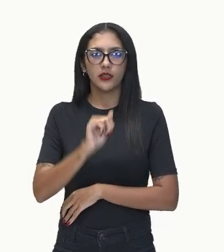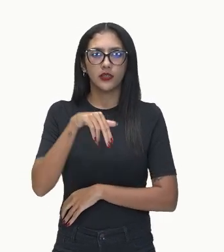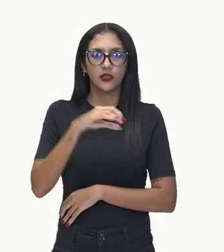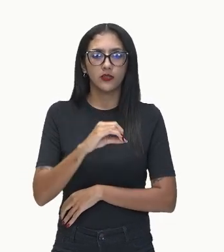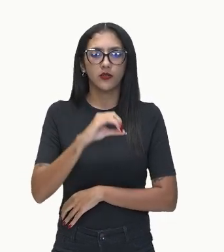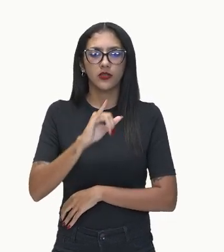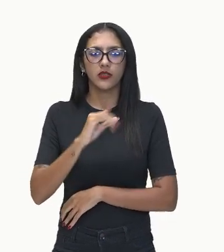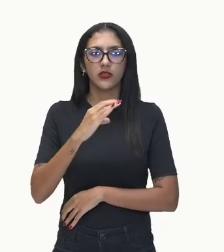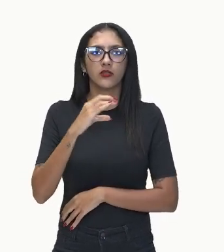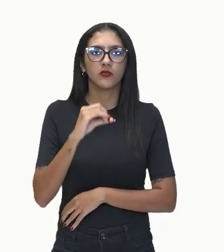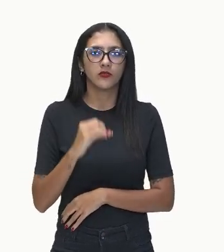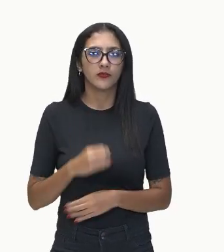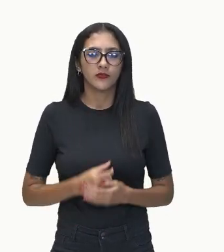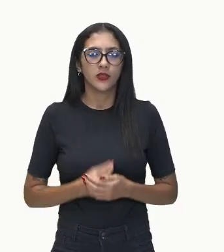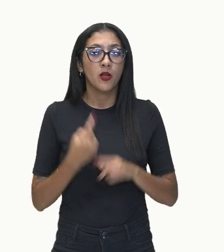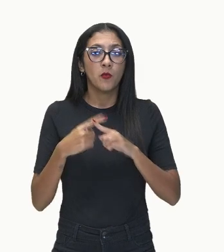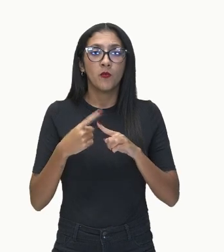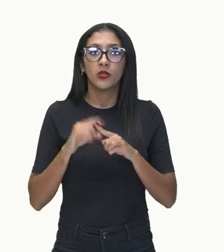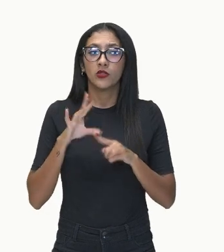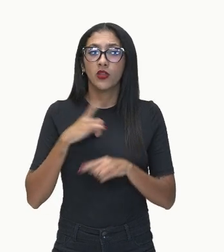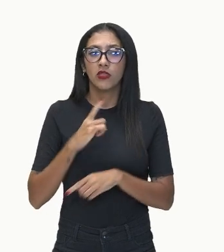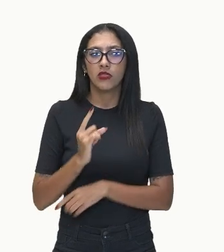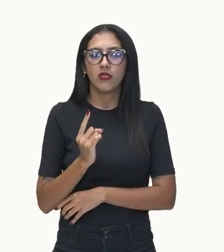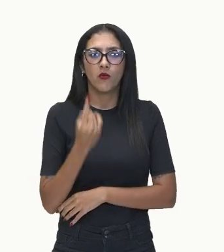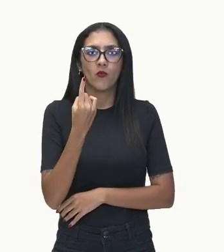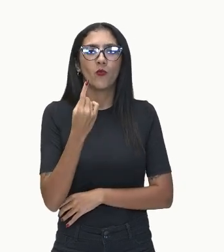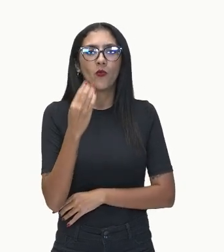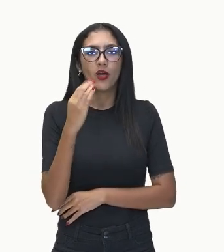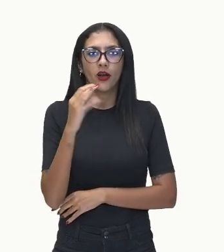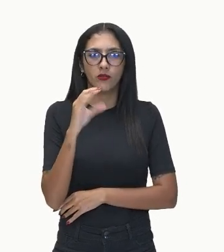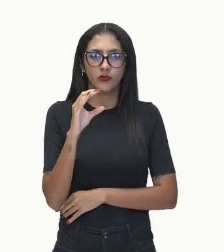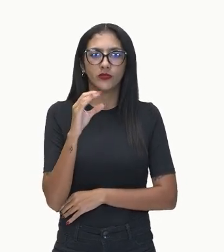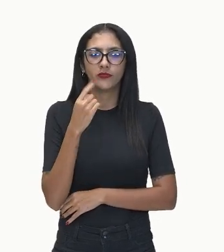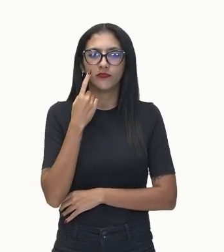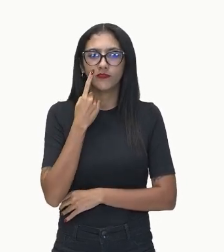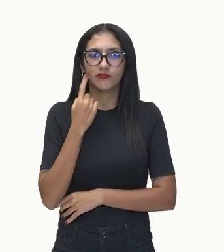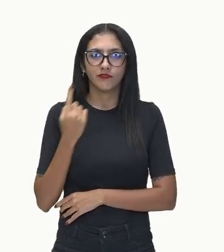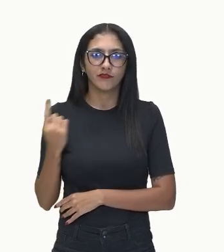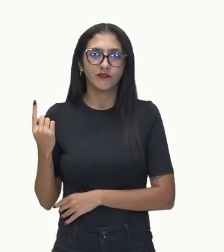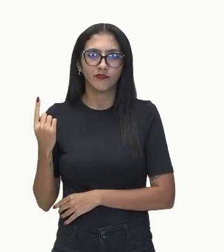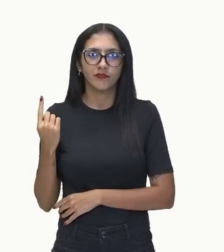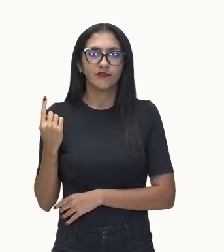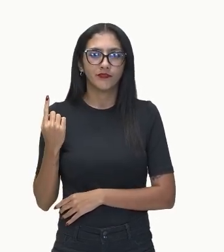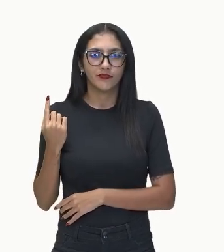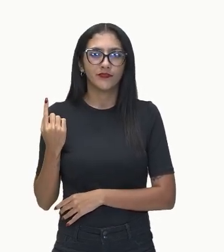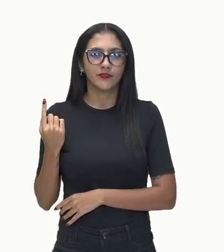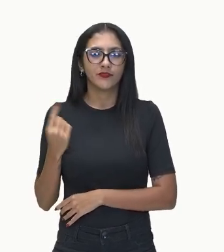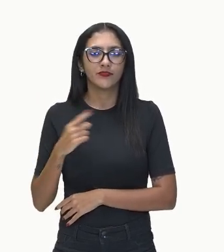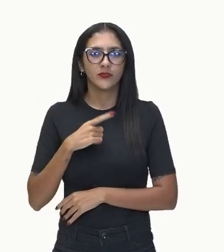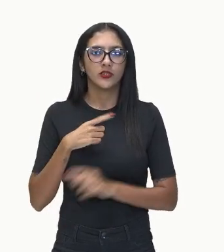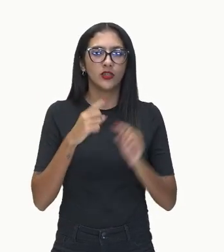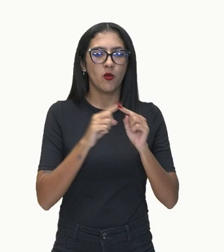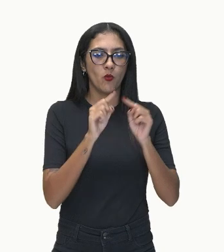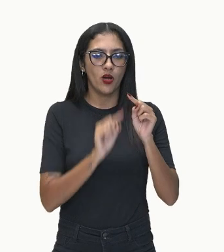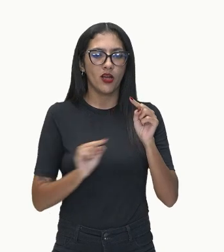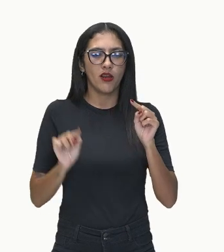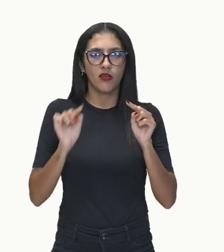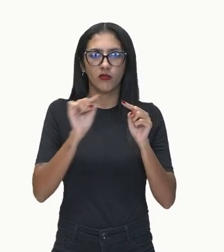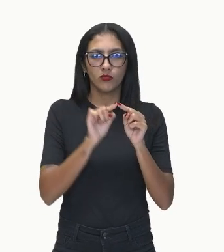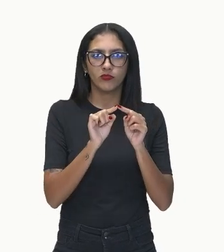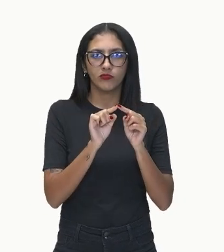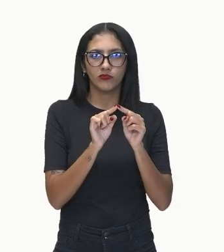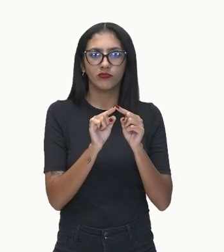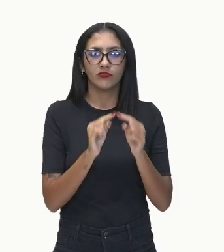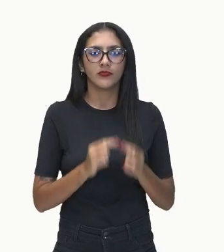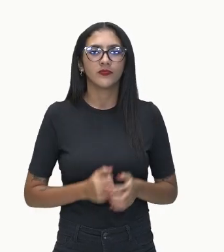só tem um carbono. Ácido benzoico, porque tem o anel aromático.